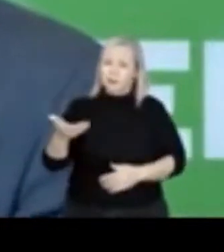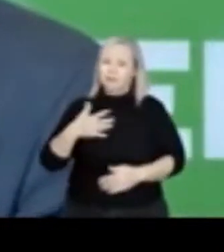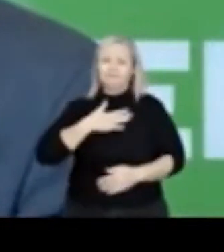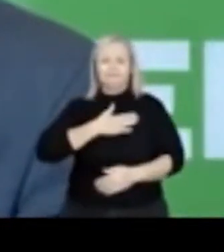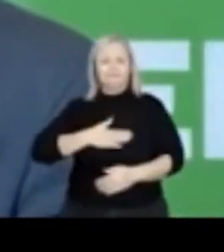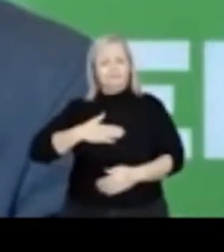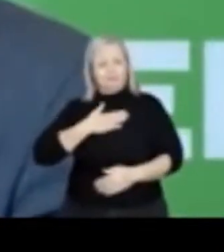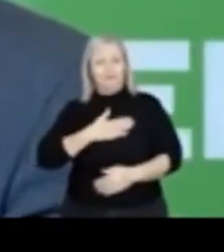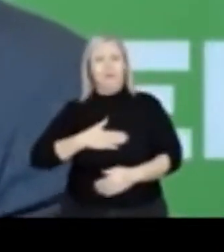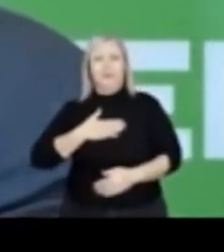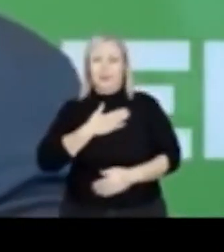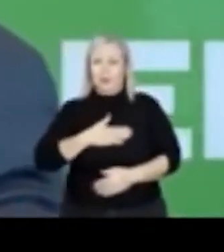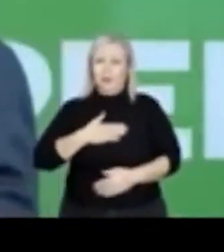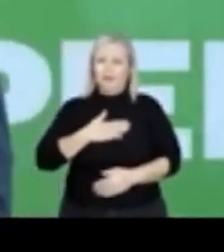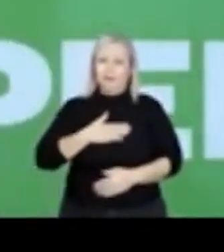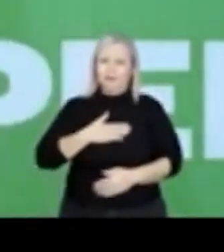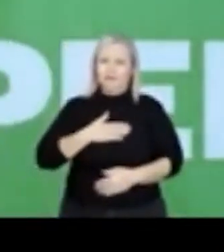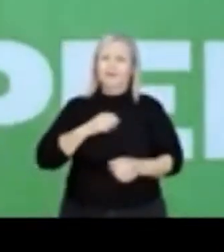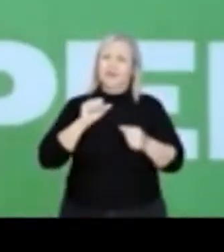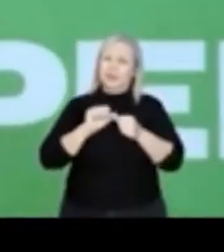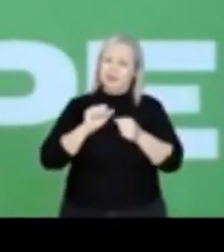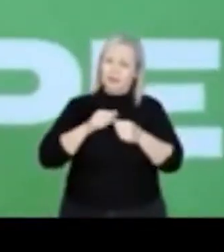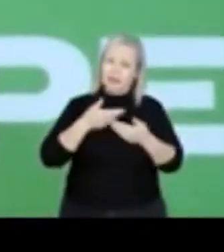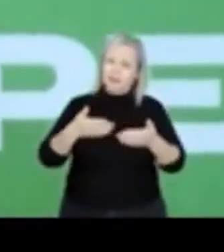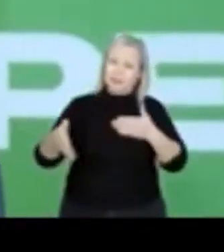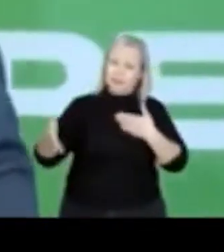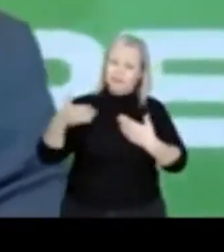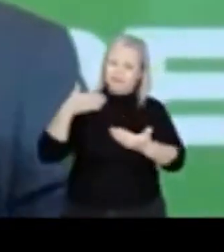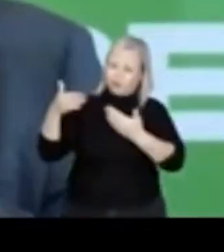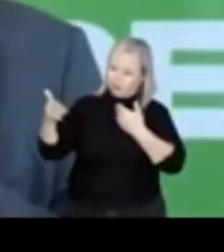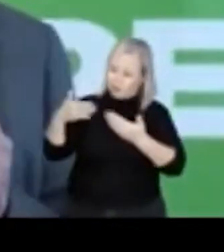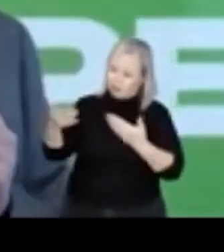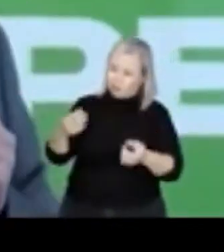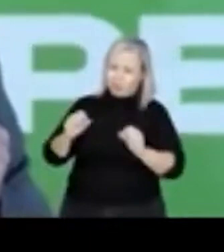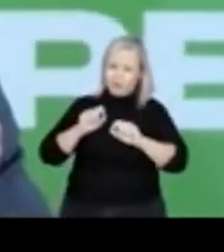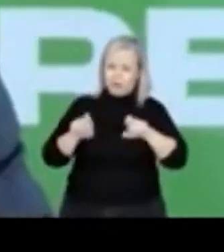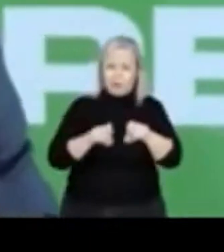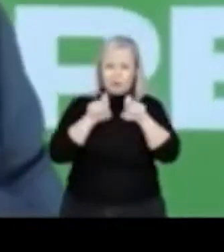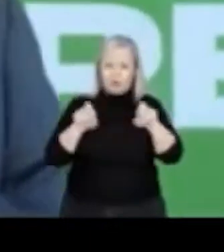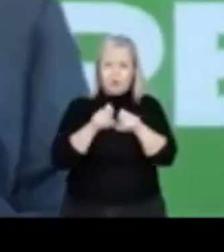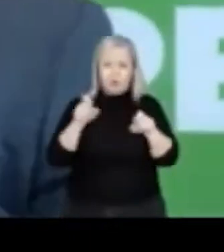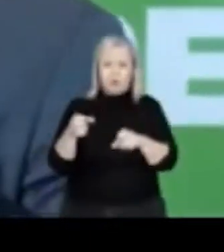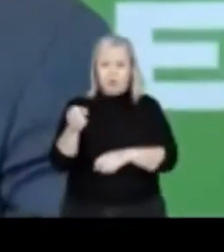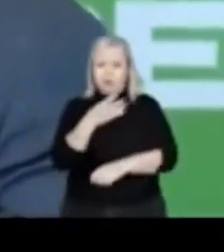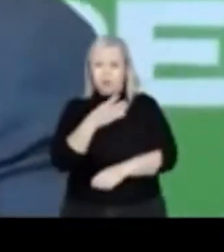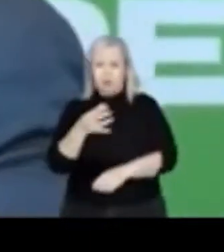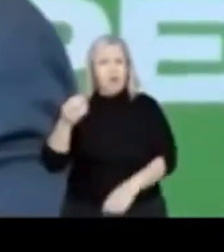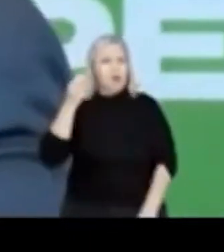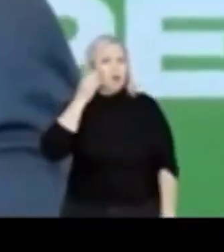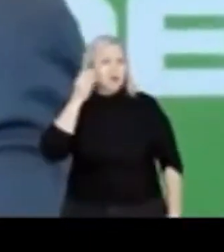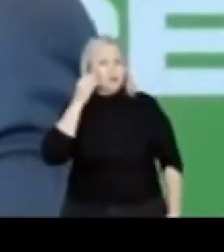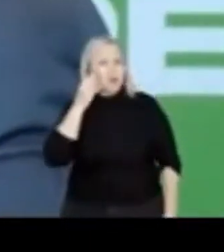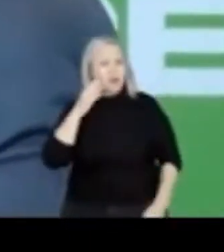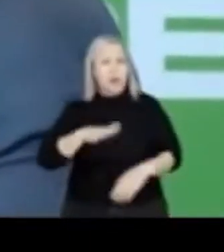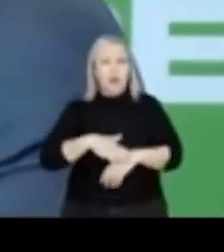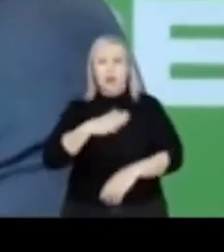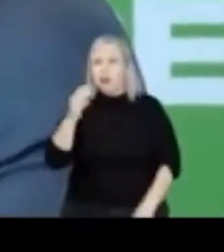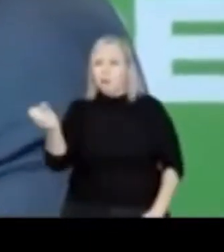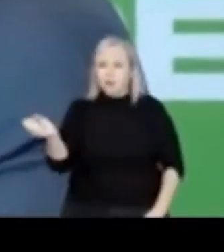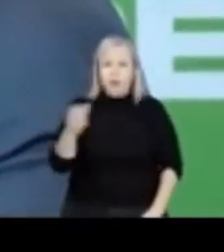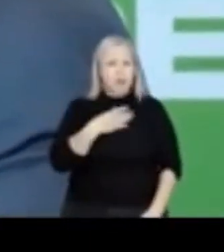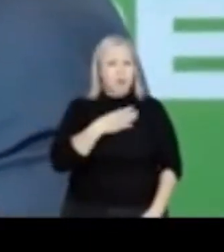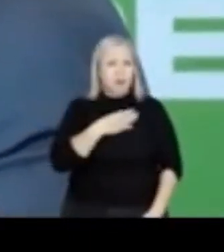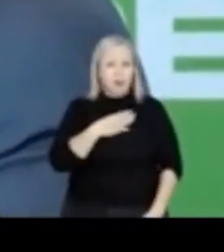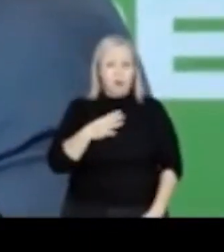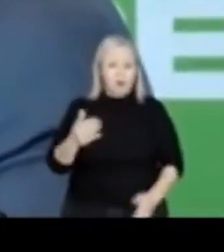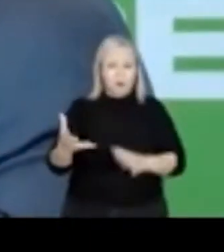fazer isso. Se me derem um computador novo, o celular mais moderno do mundo, e pedirem para mim se eu quero ficar dentro